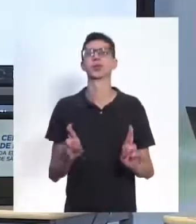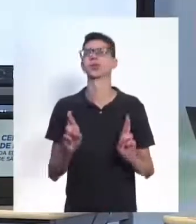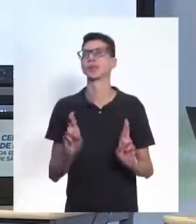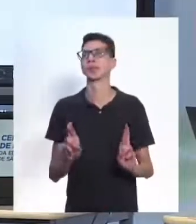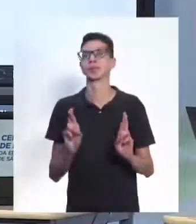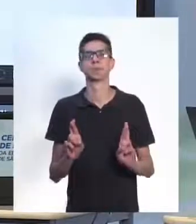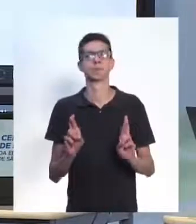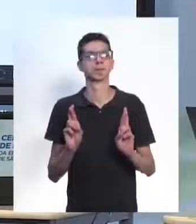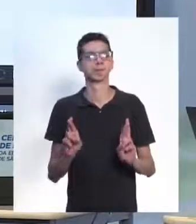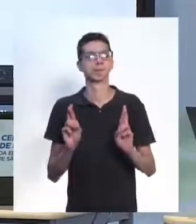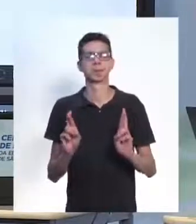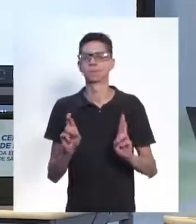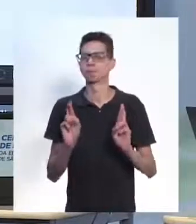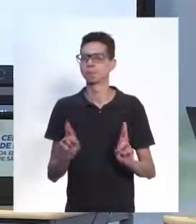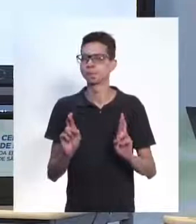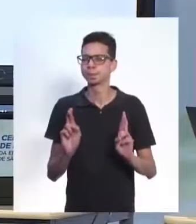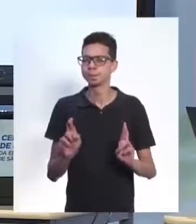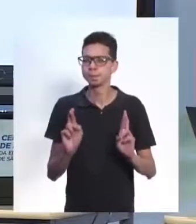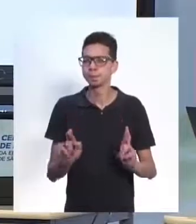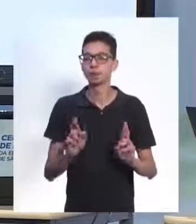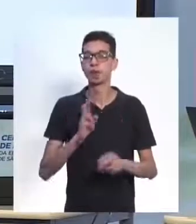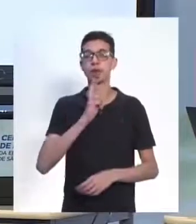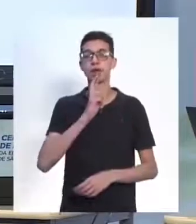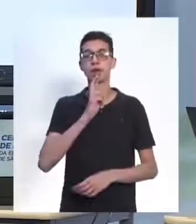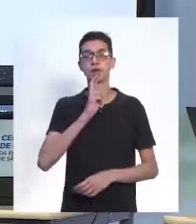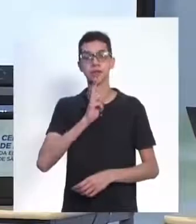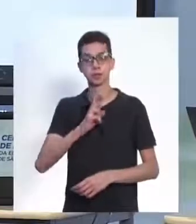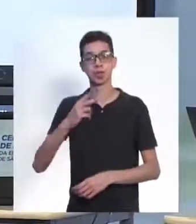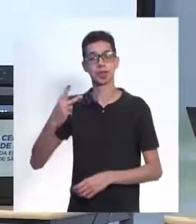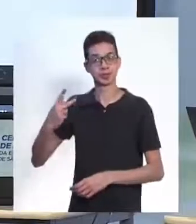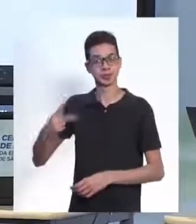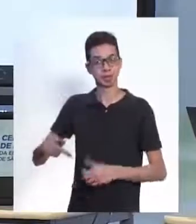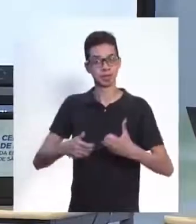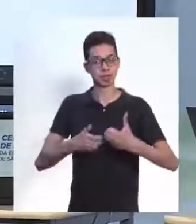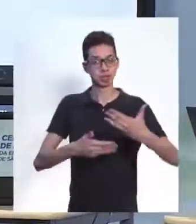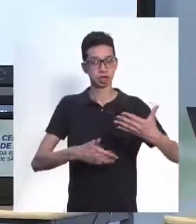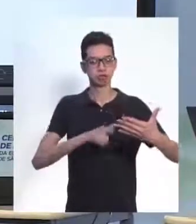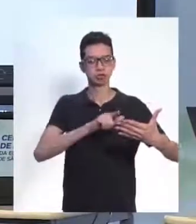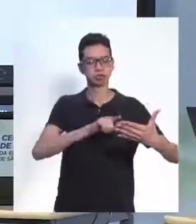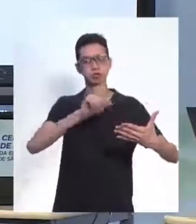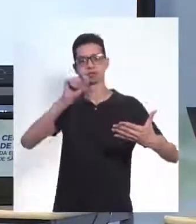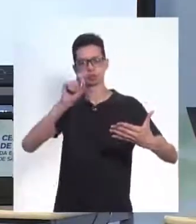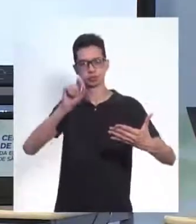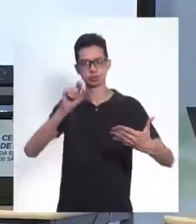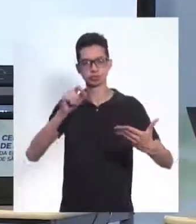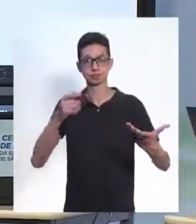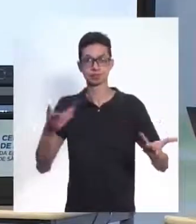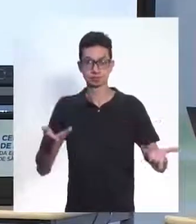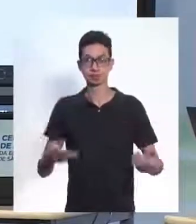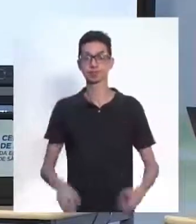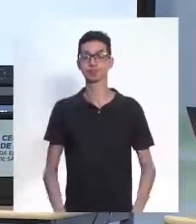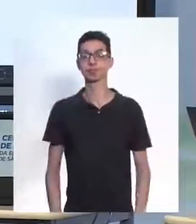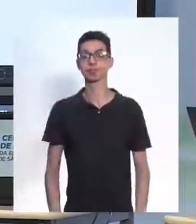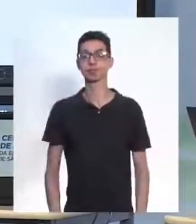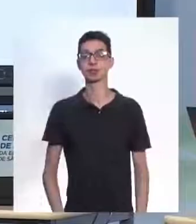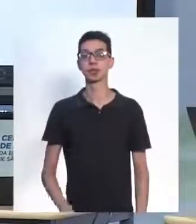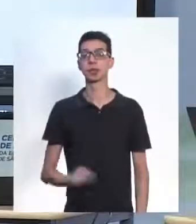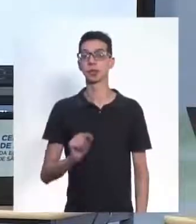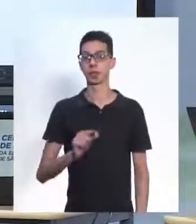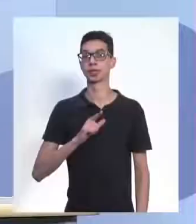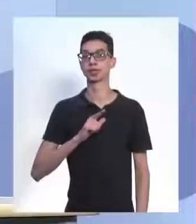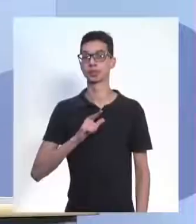que sua resposta foi selecionada no chat. Existe uma relação aí de causa E consequência.